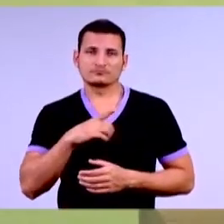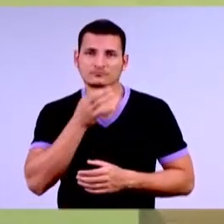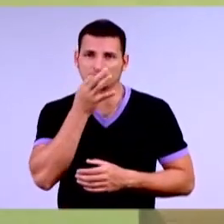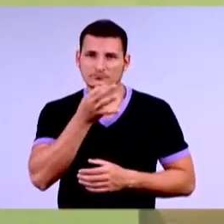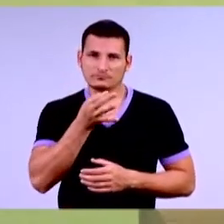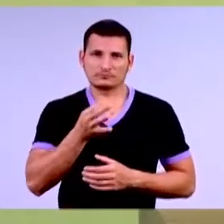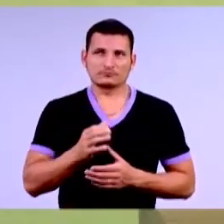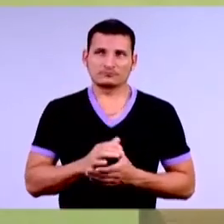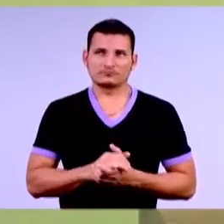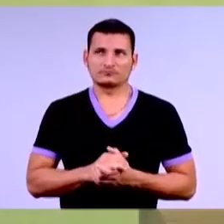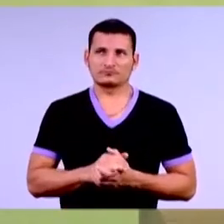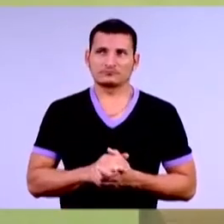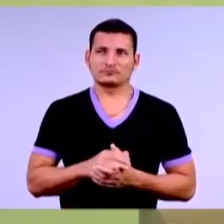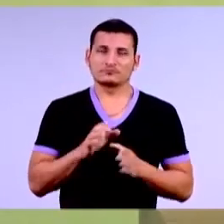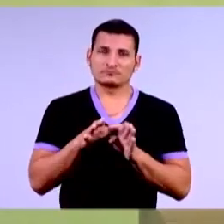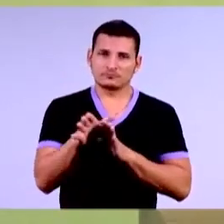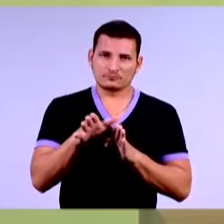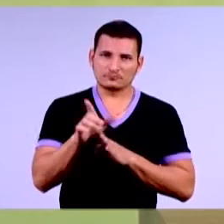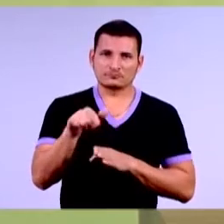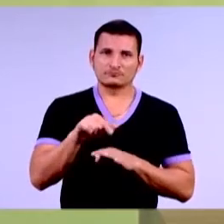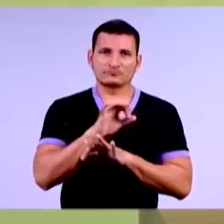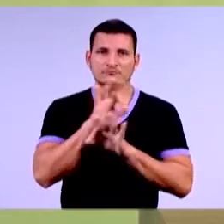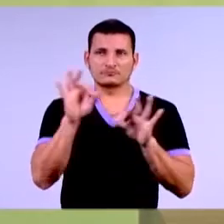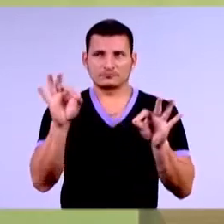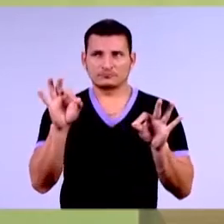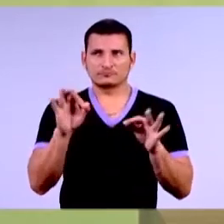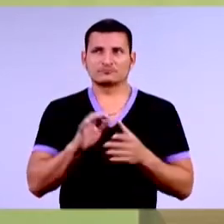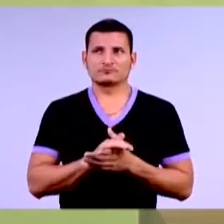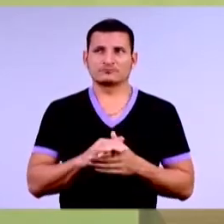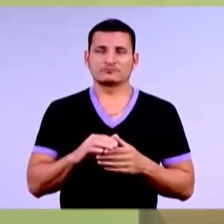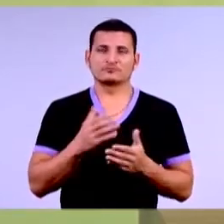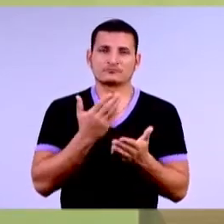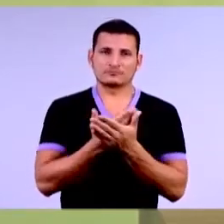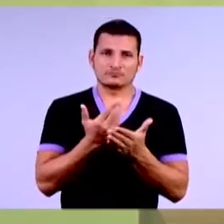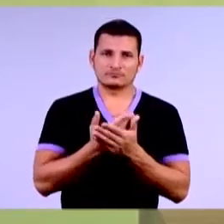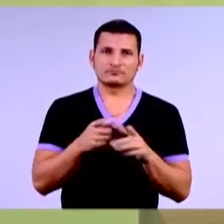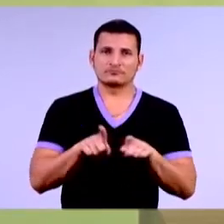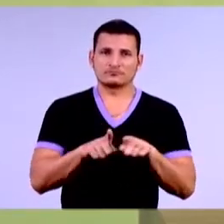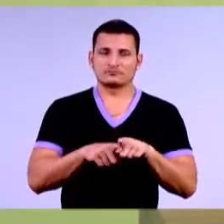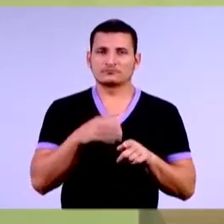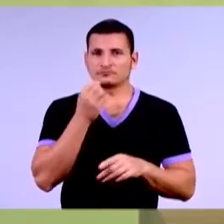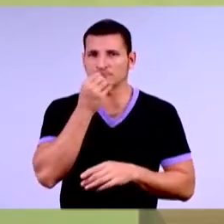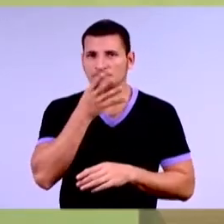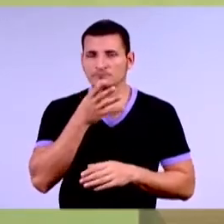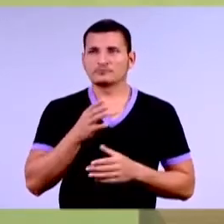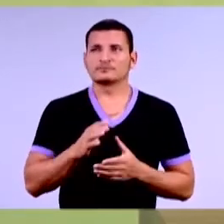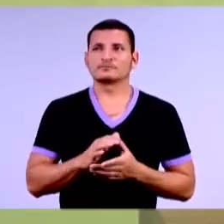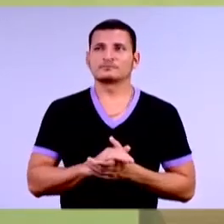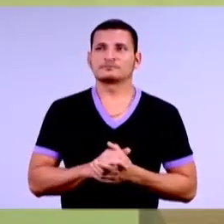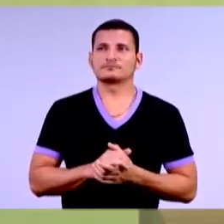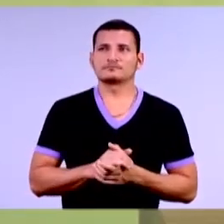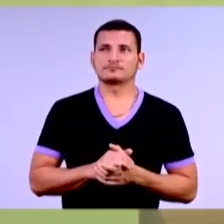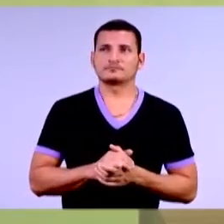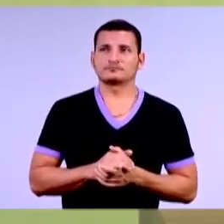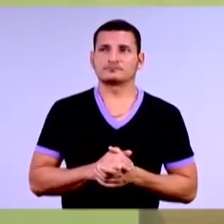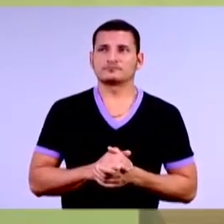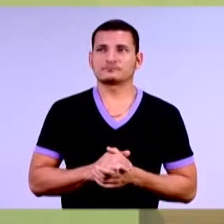ele está dizendo que a dica excelente está dizendo também que a aula está boa a rã